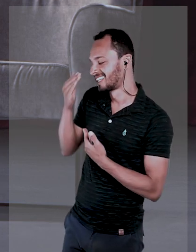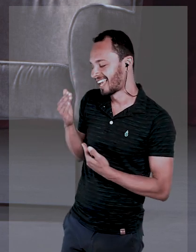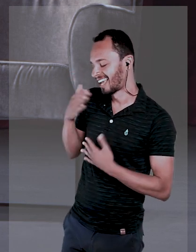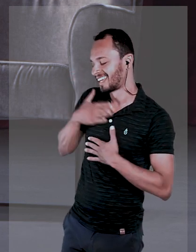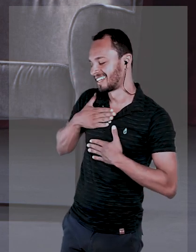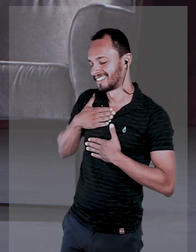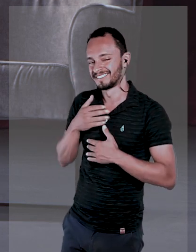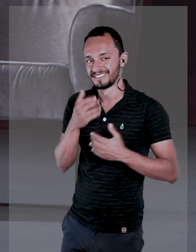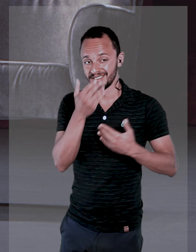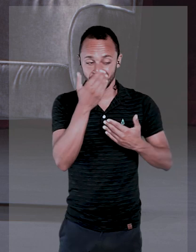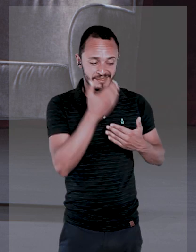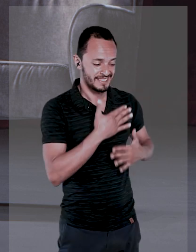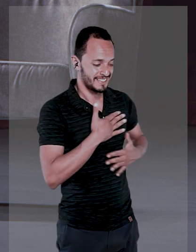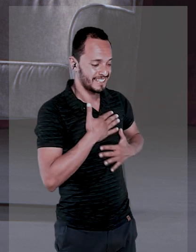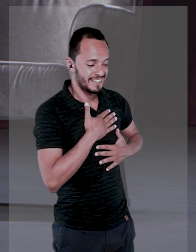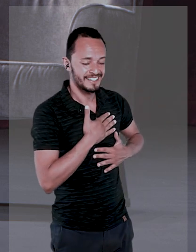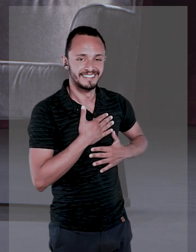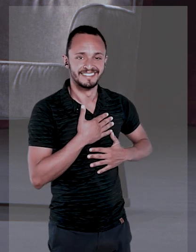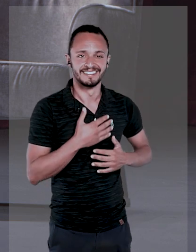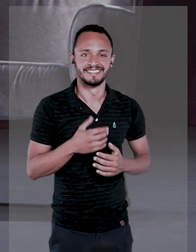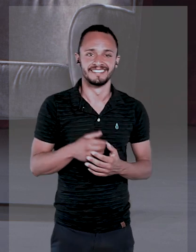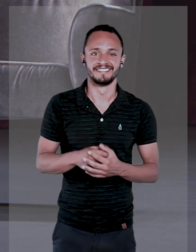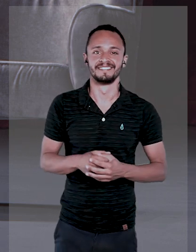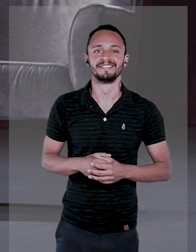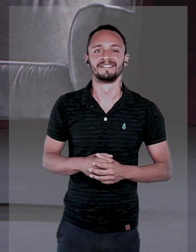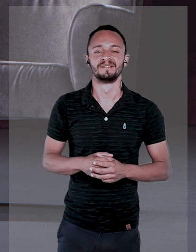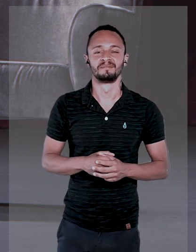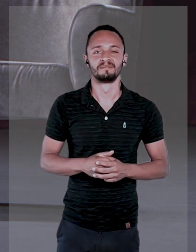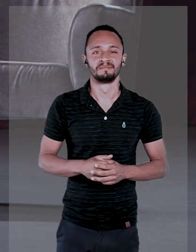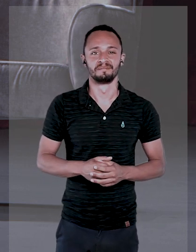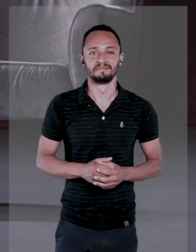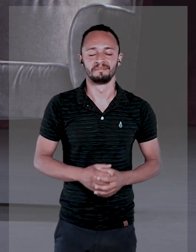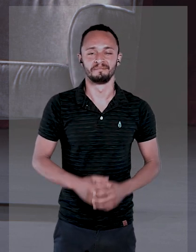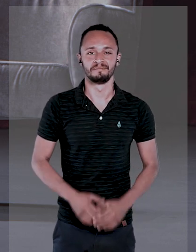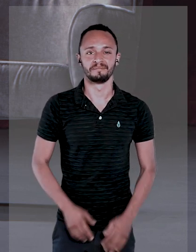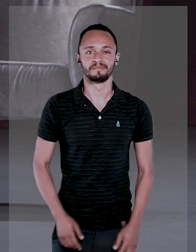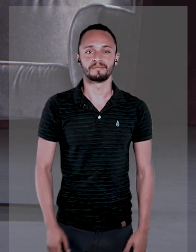chama? Lucas. Obrigado.